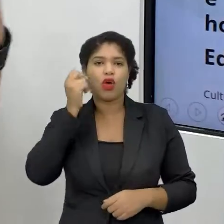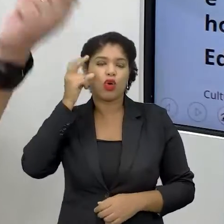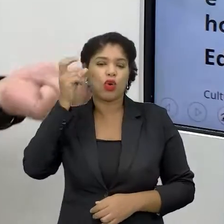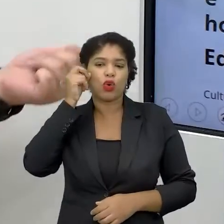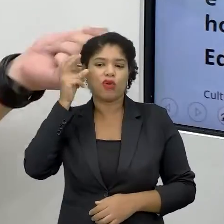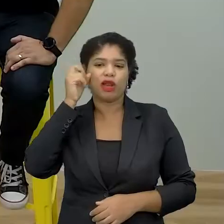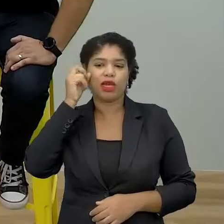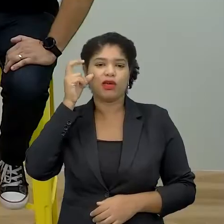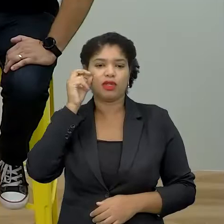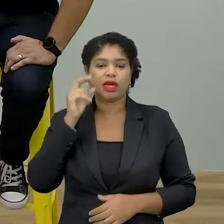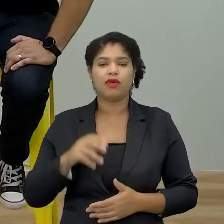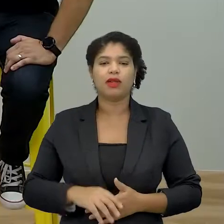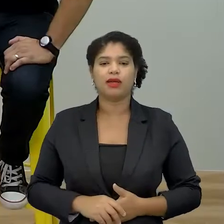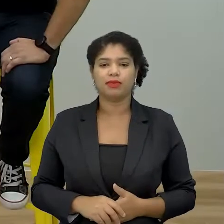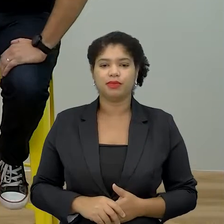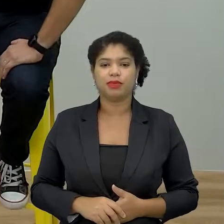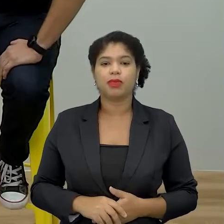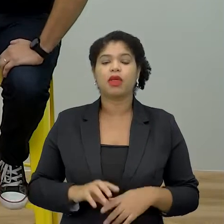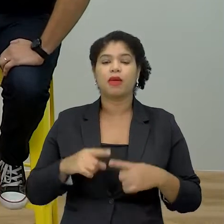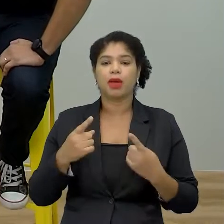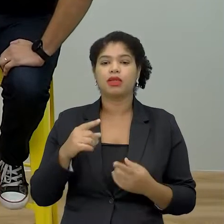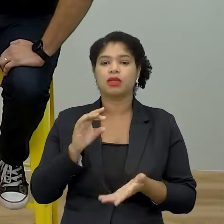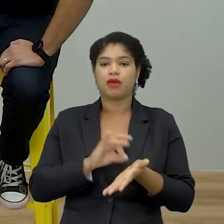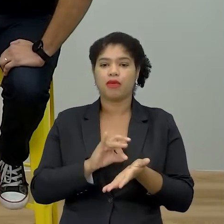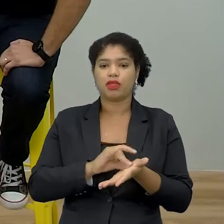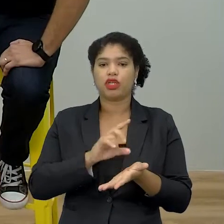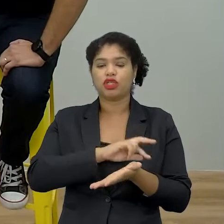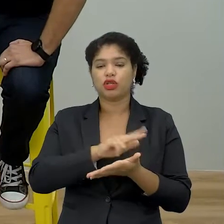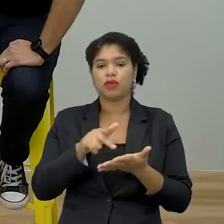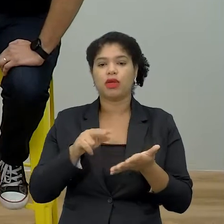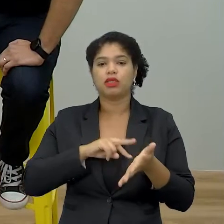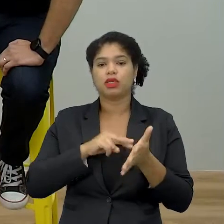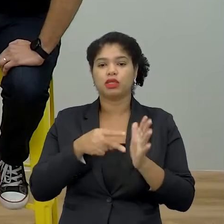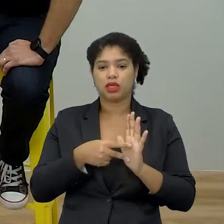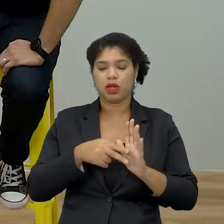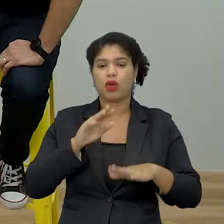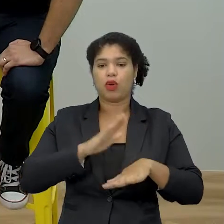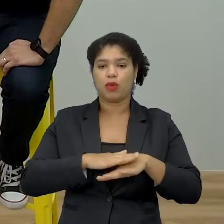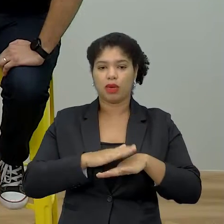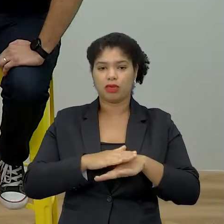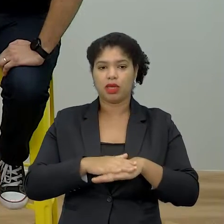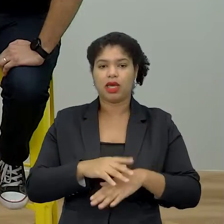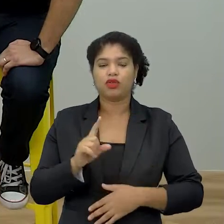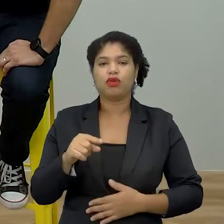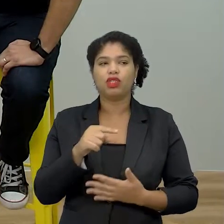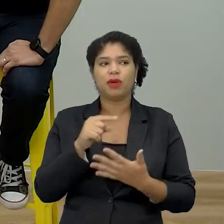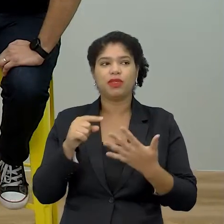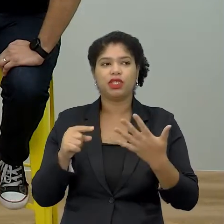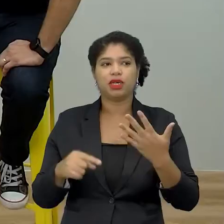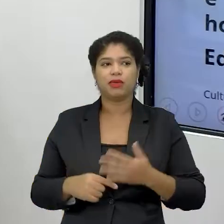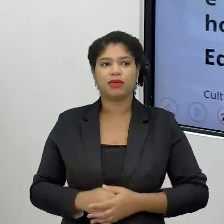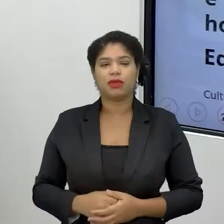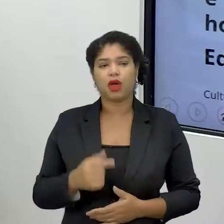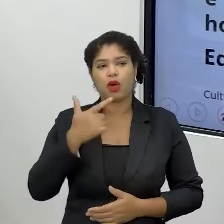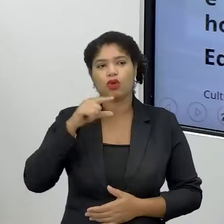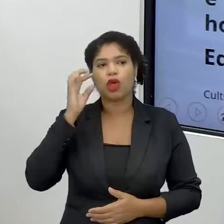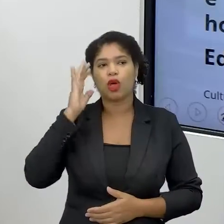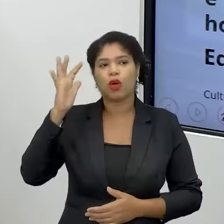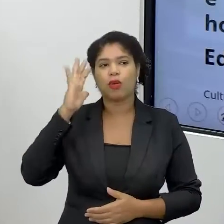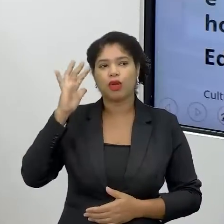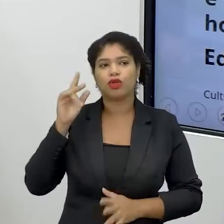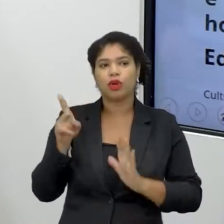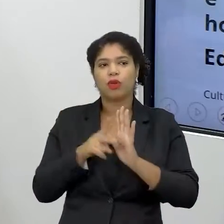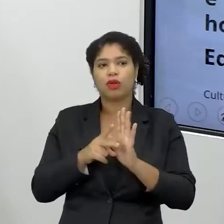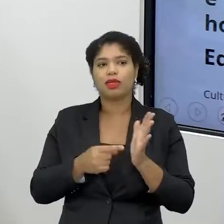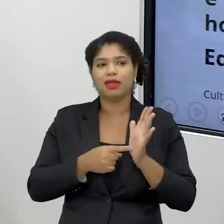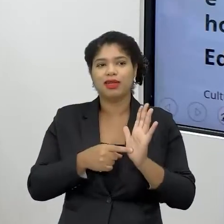traz tudo isso, certo, e na verdade todas essas coisas são significados, a gente não pode pensar em uma